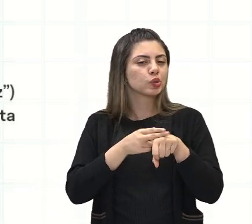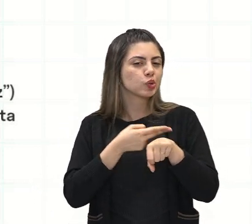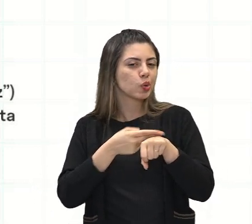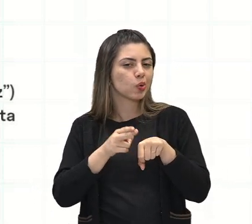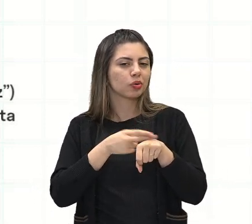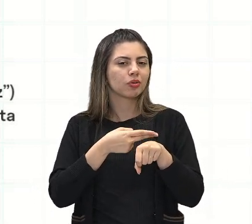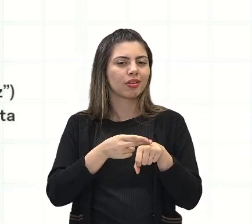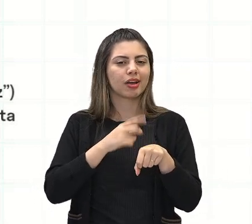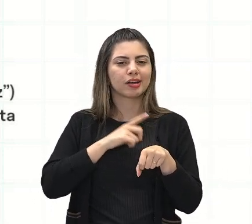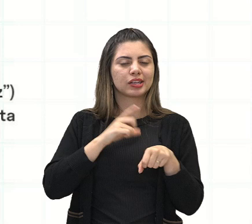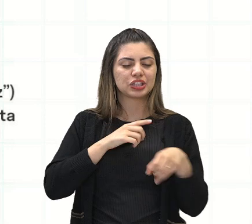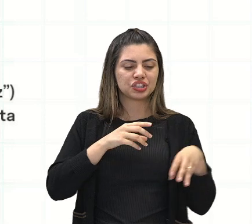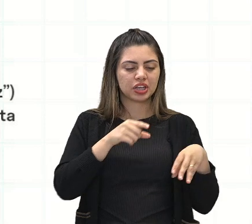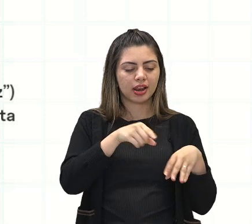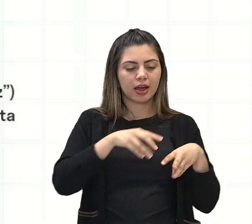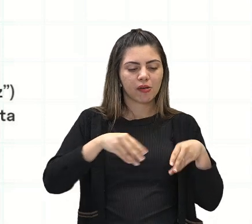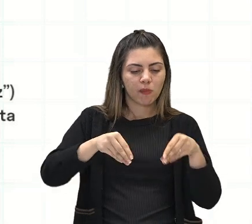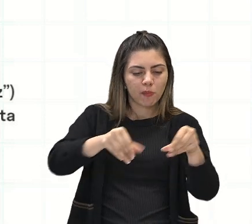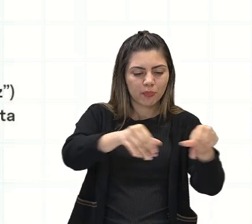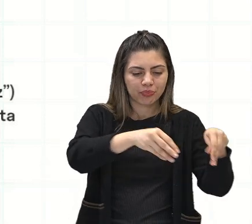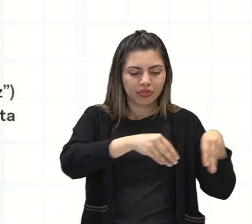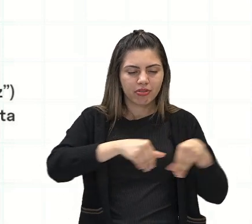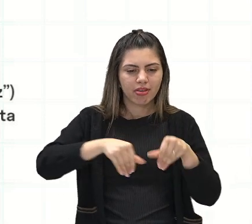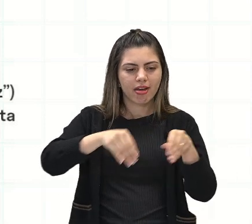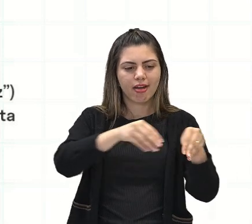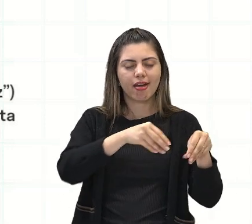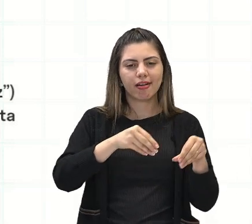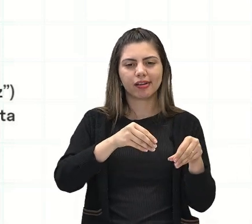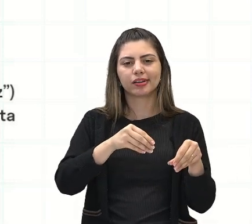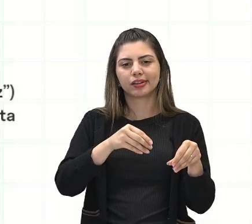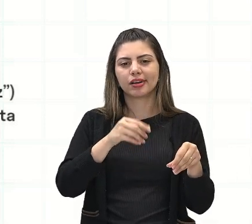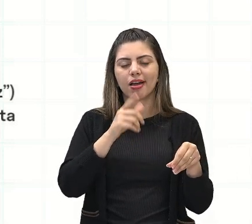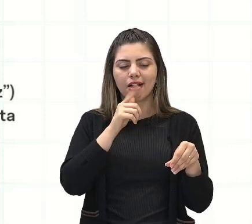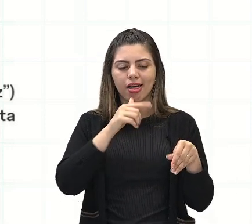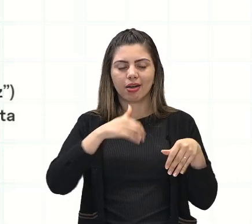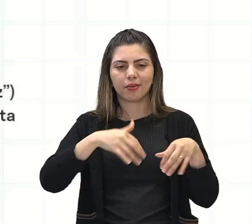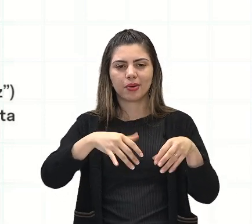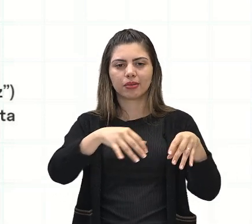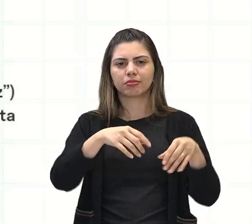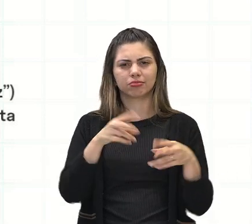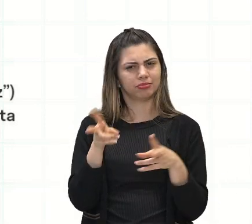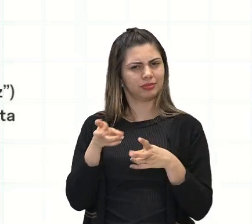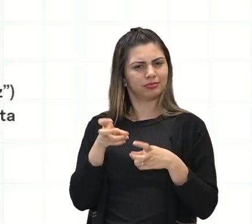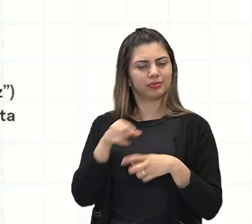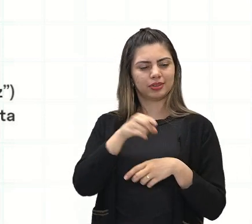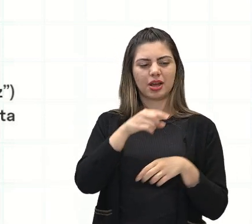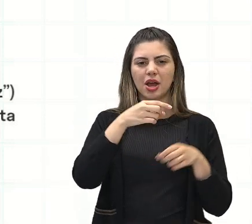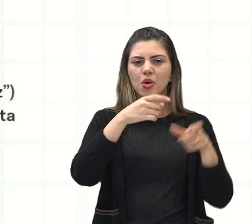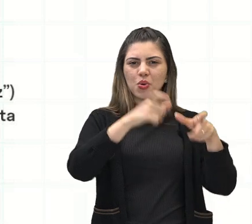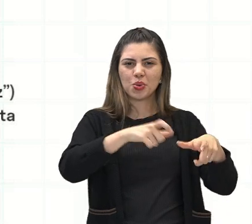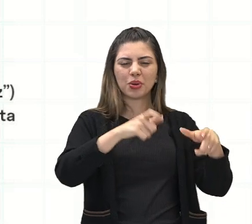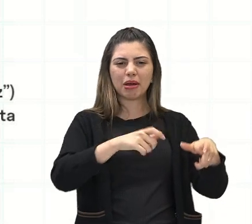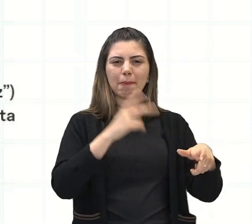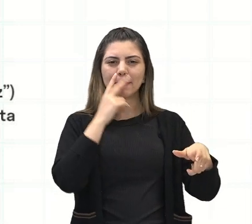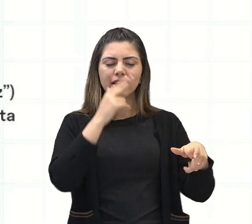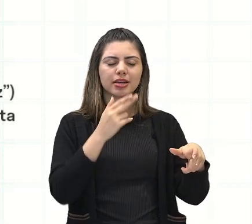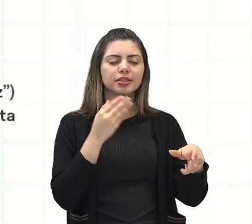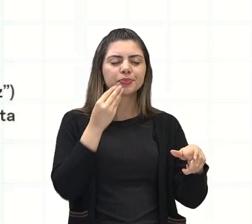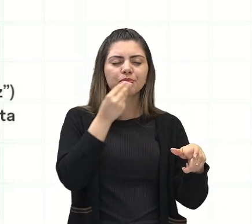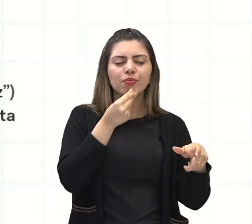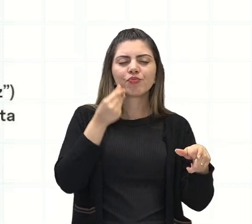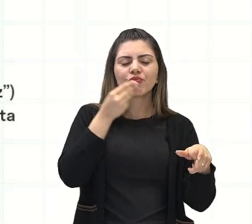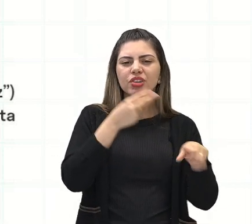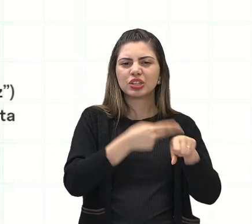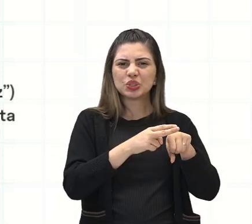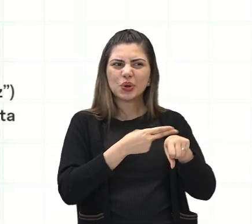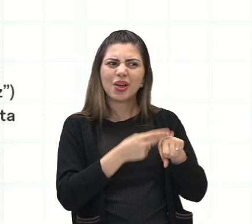cheiro de terra molhada. Olha que interessante. O lugar tinha um sabor de chocolate. Como assim um lugar que eu posso